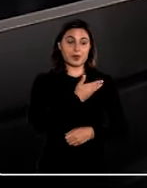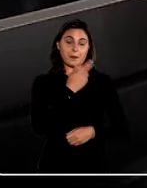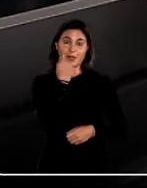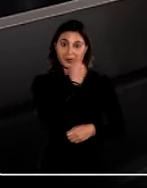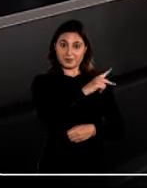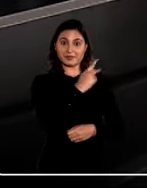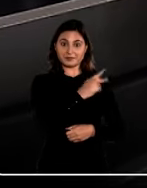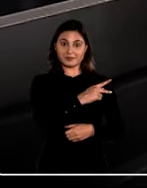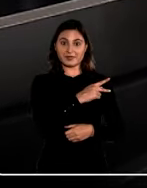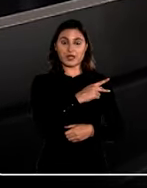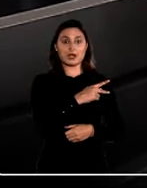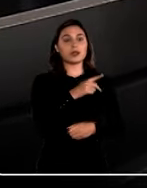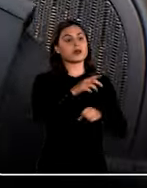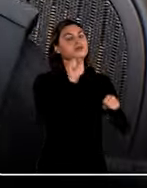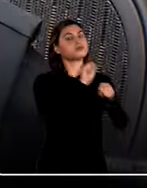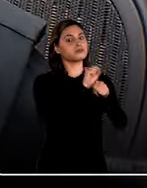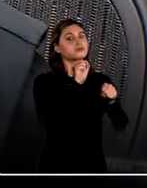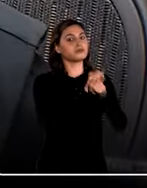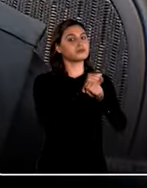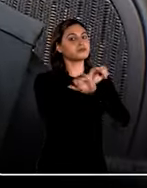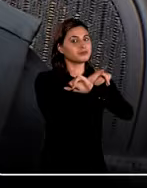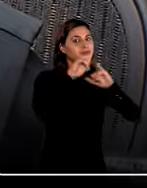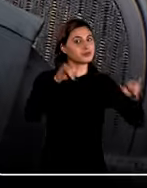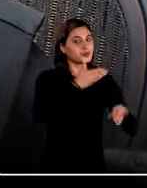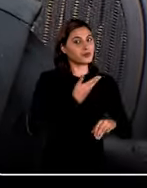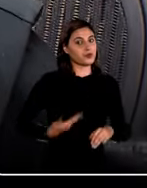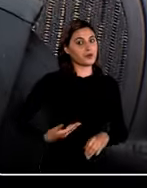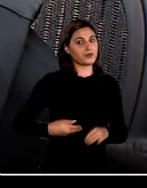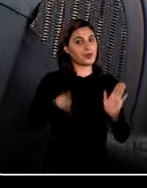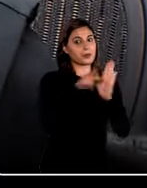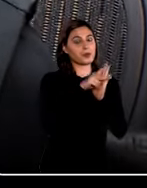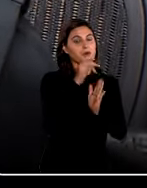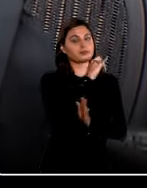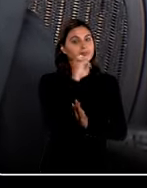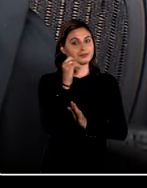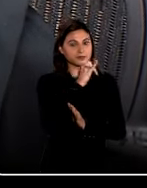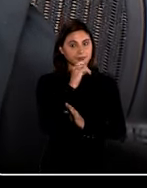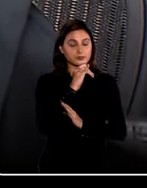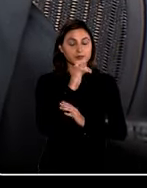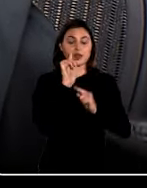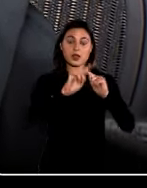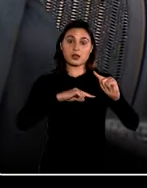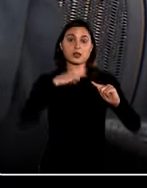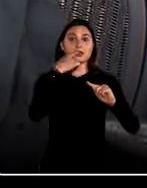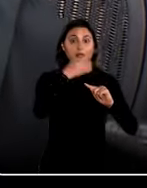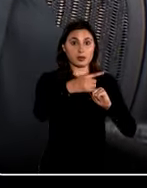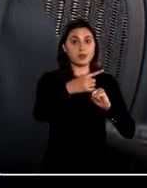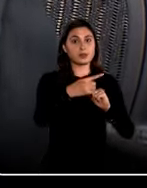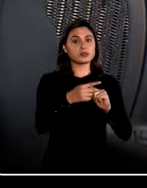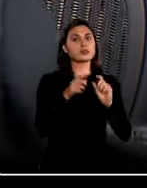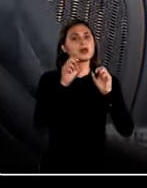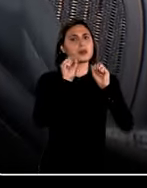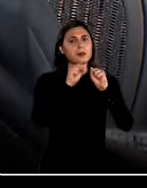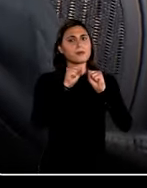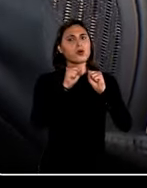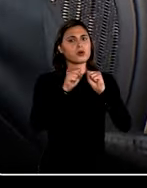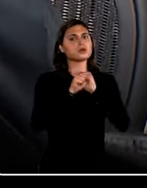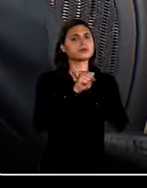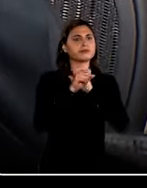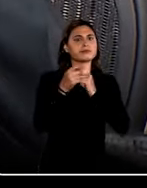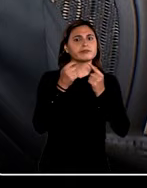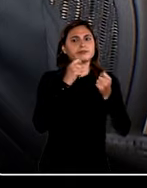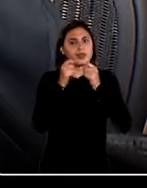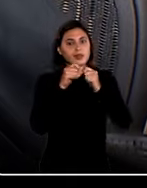processo relacionado a Ricardo Falco aguarda pronunciamento do Governo da Itália e posteriormente ainda poderá ter